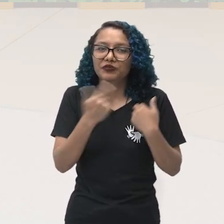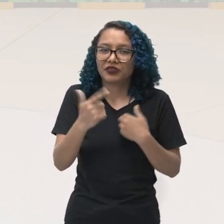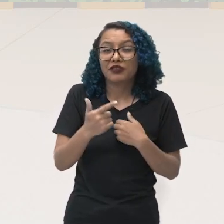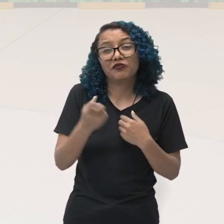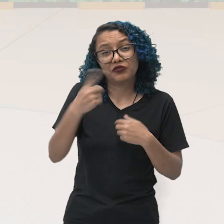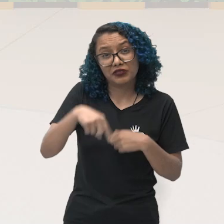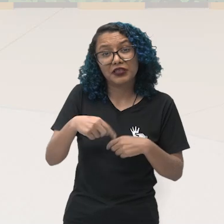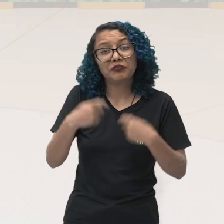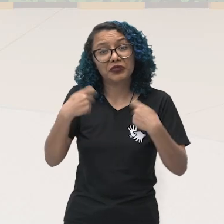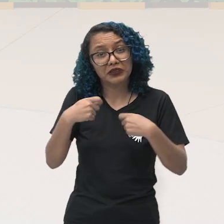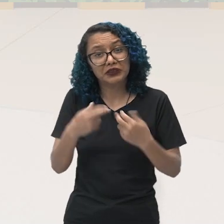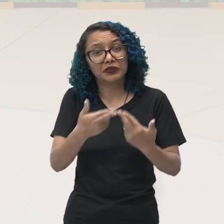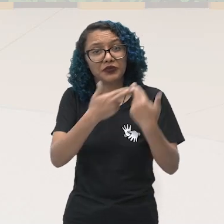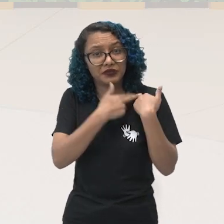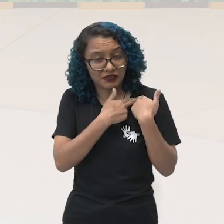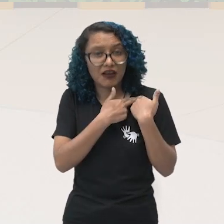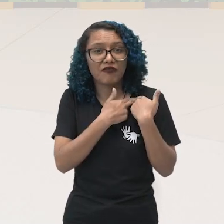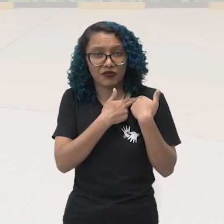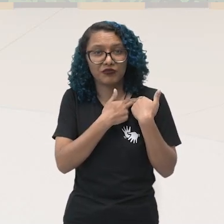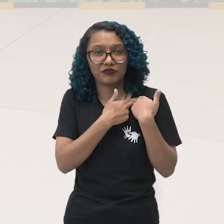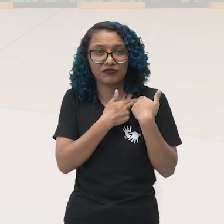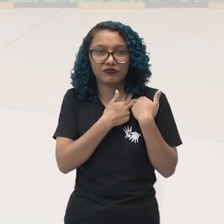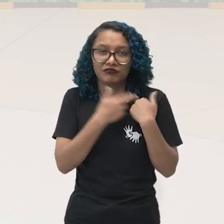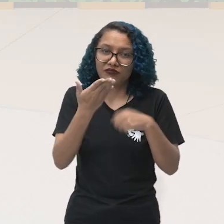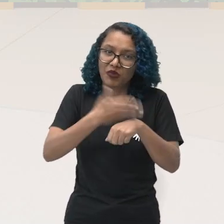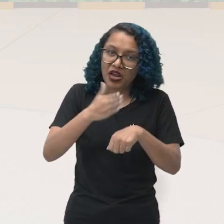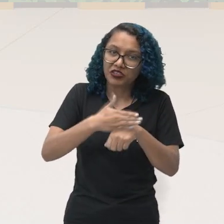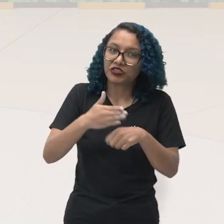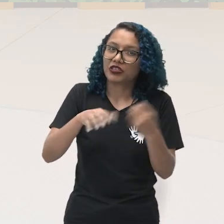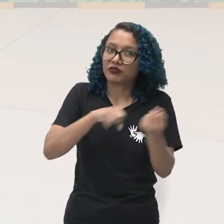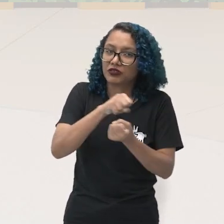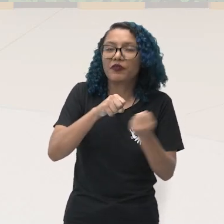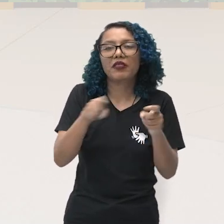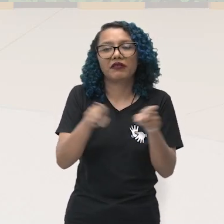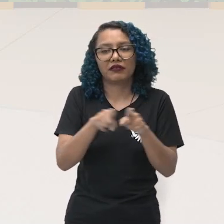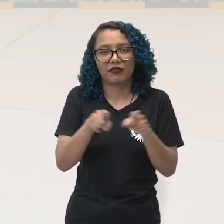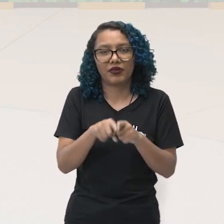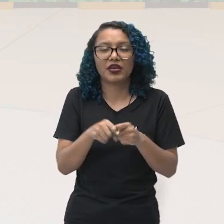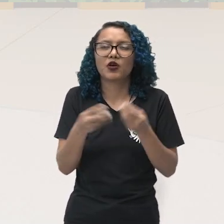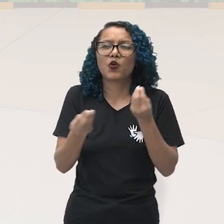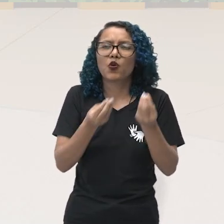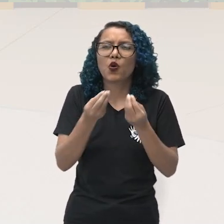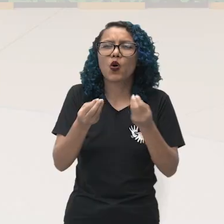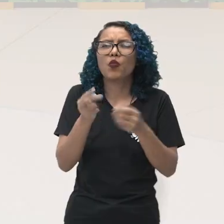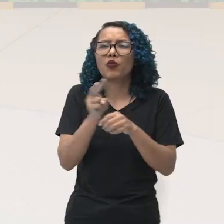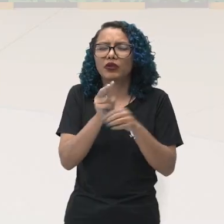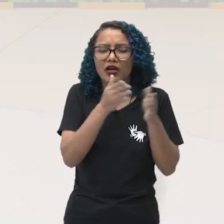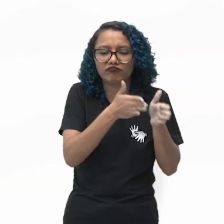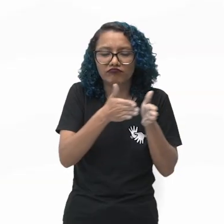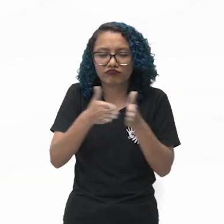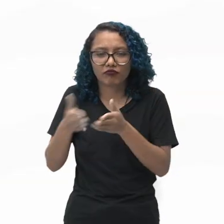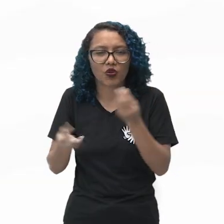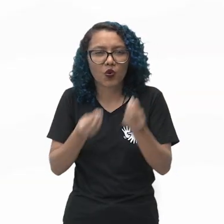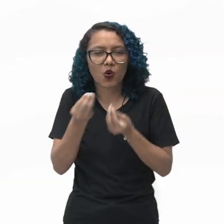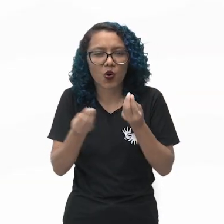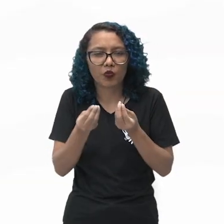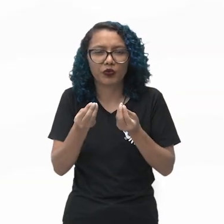responsável, faça a sua parte. E como é que a gente pode fazer esse cuidado aí do ciclo de resíduos? Vamos dar uma